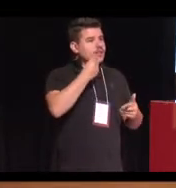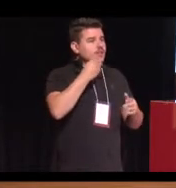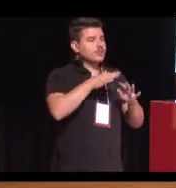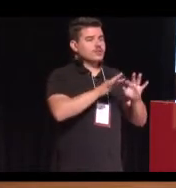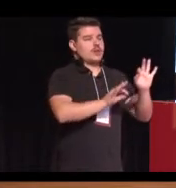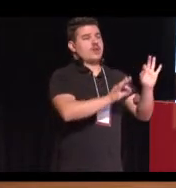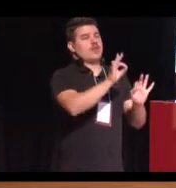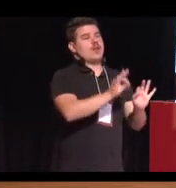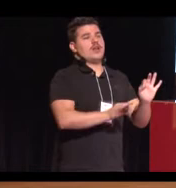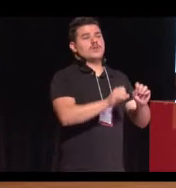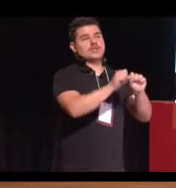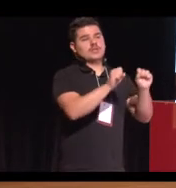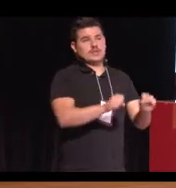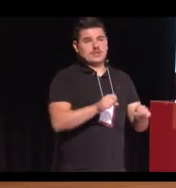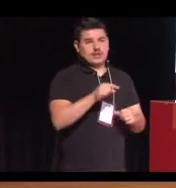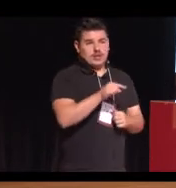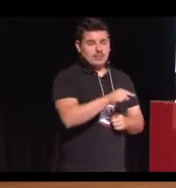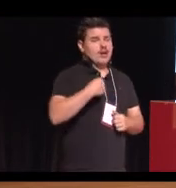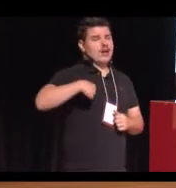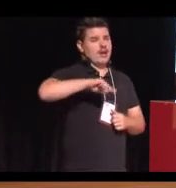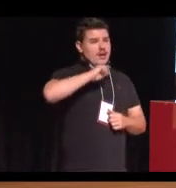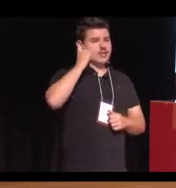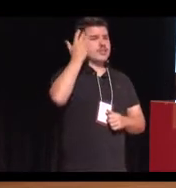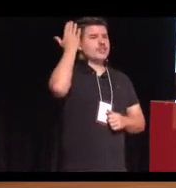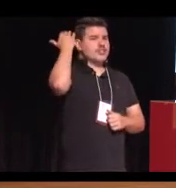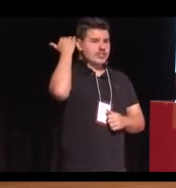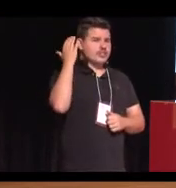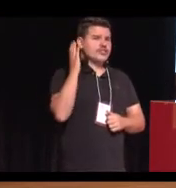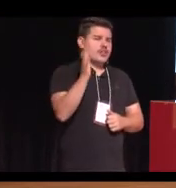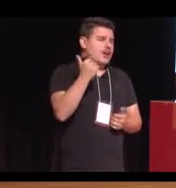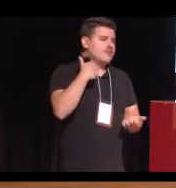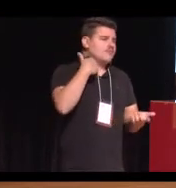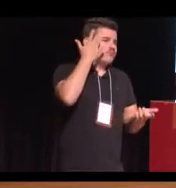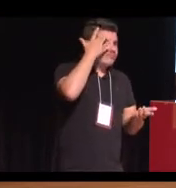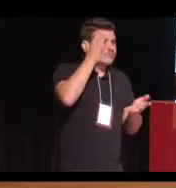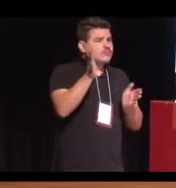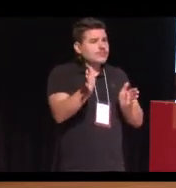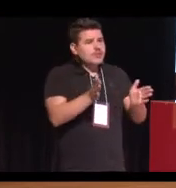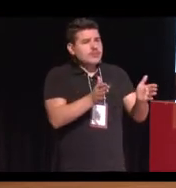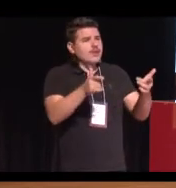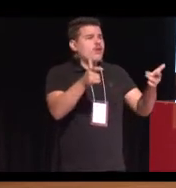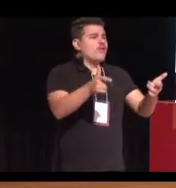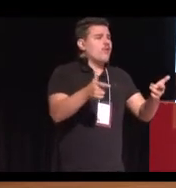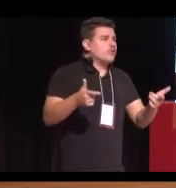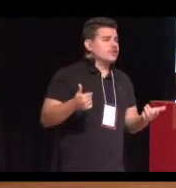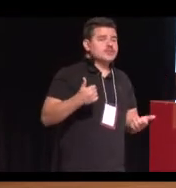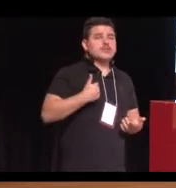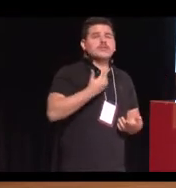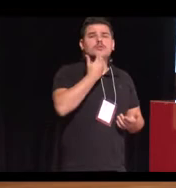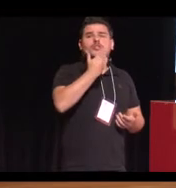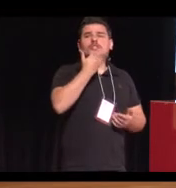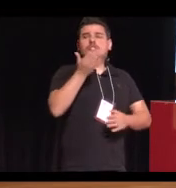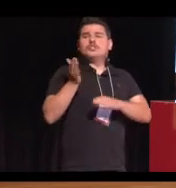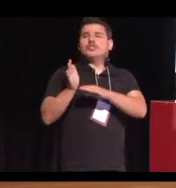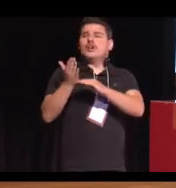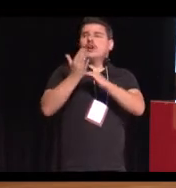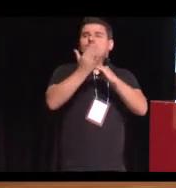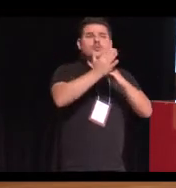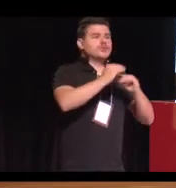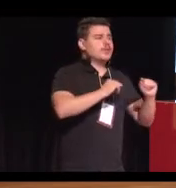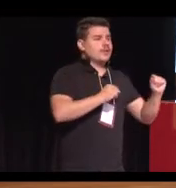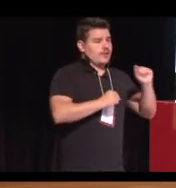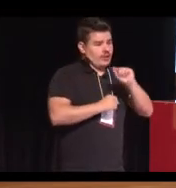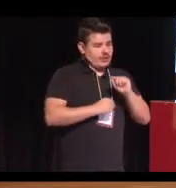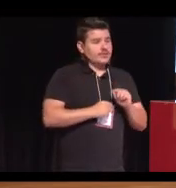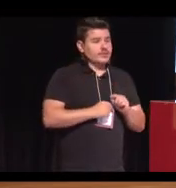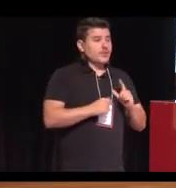sistema. Então, a gente estava muito sem para onde pedir ajuda. E o